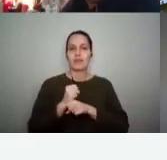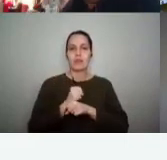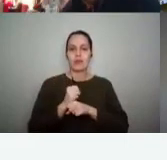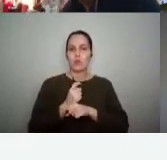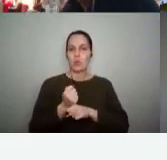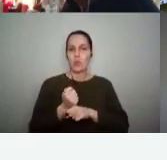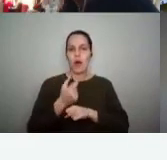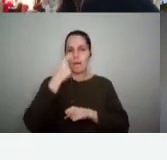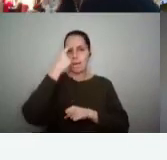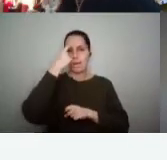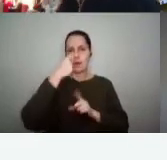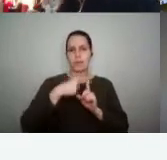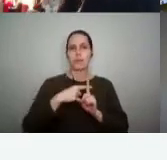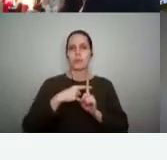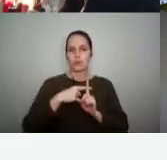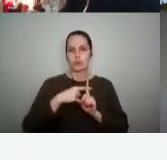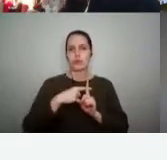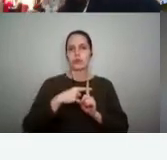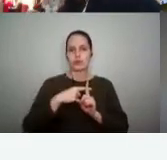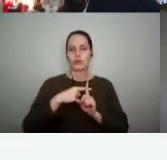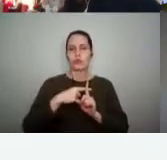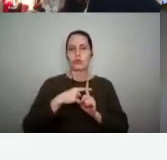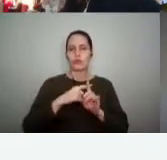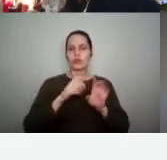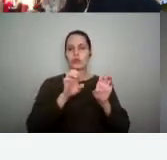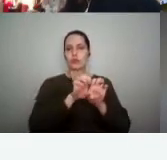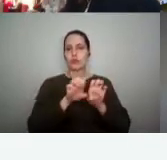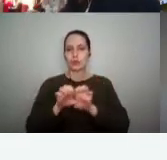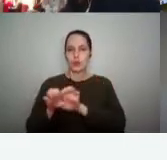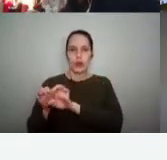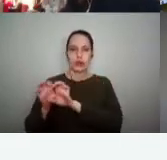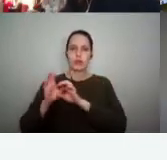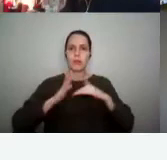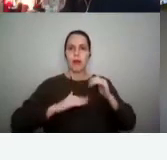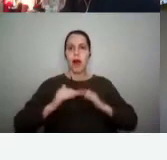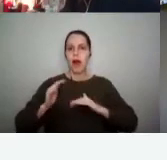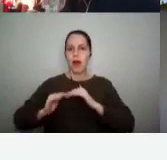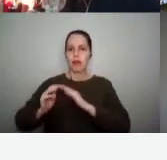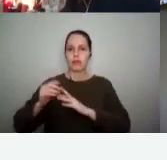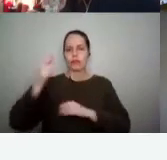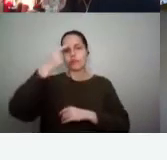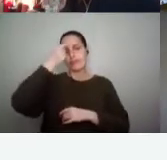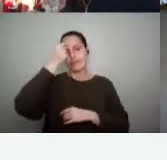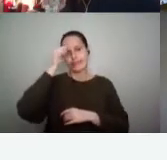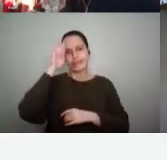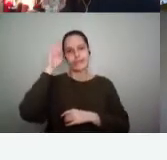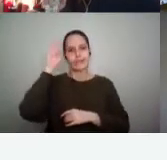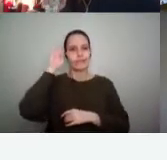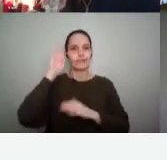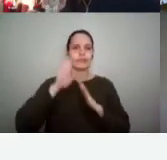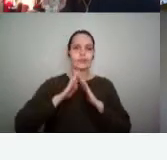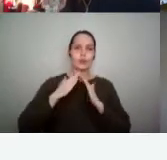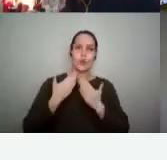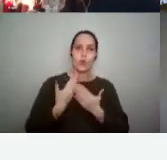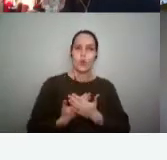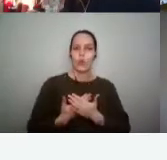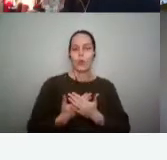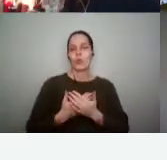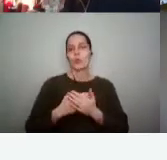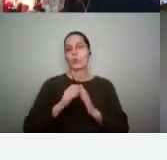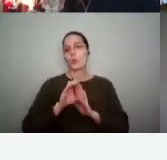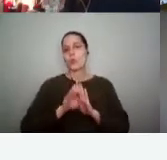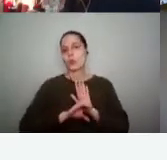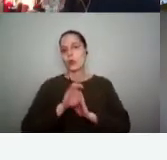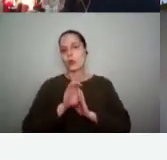positivo sobre nós, estruturando as nossas práticas universitárias, acadêmicas, escolares, os nossos